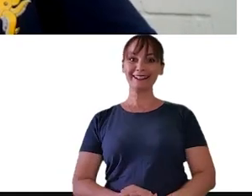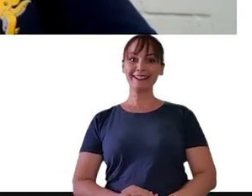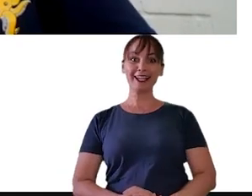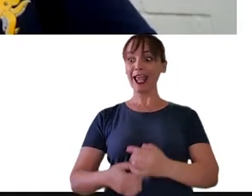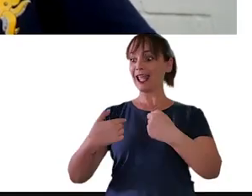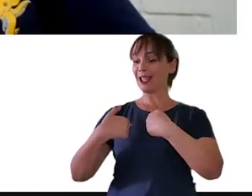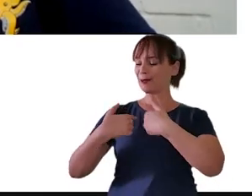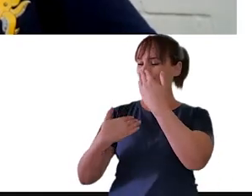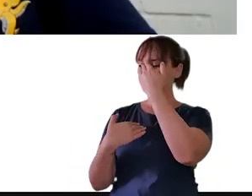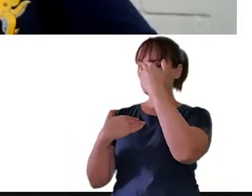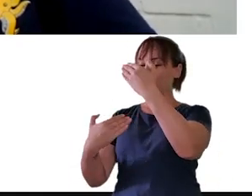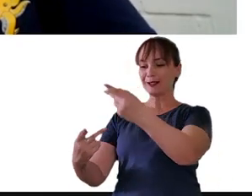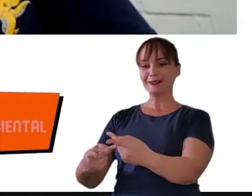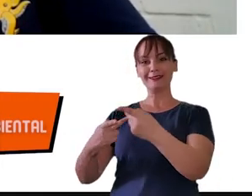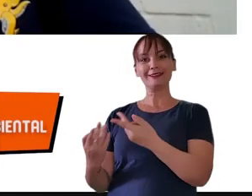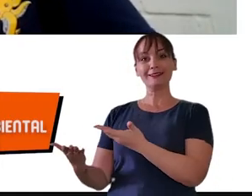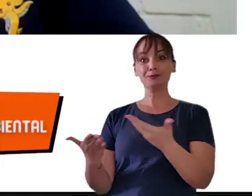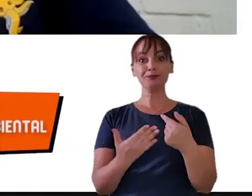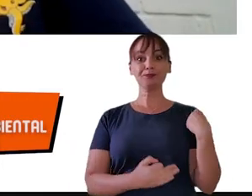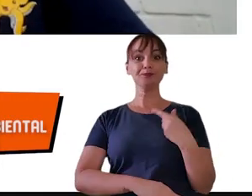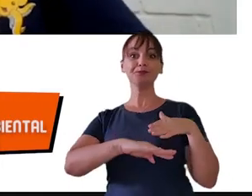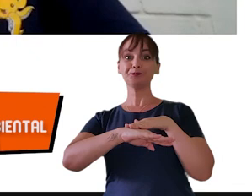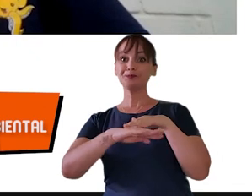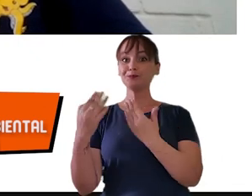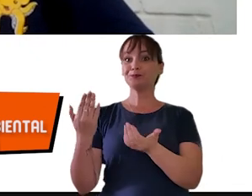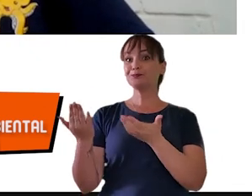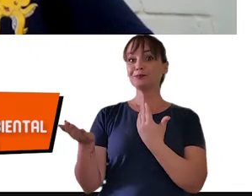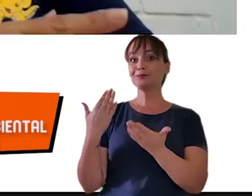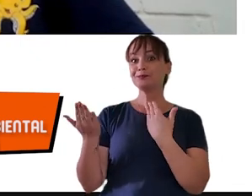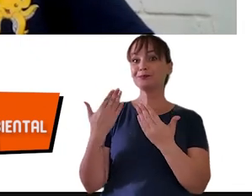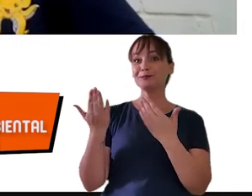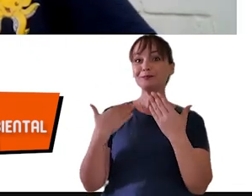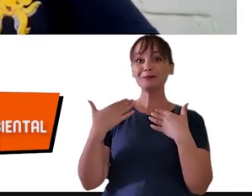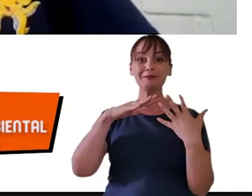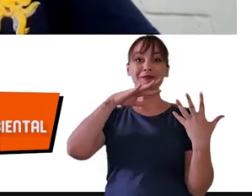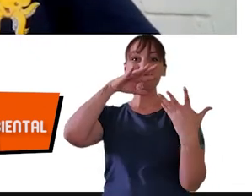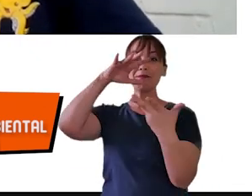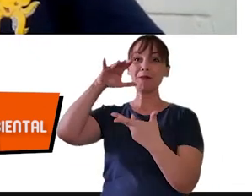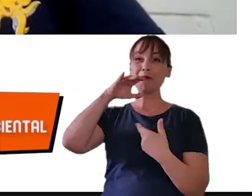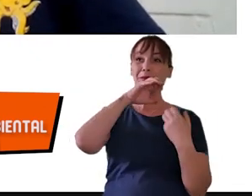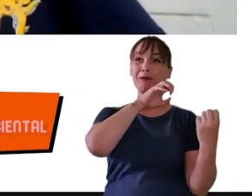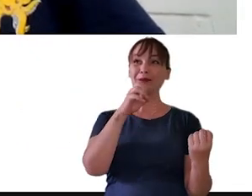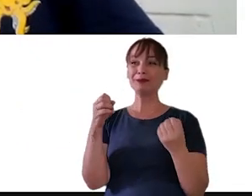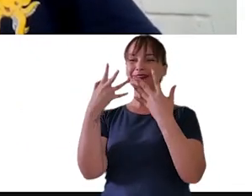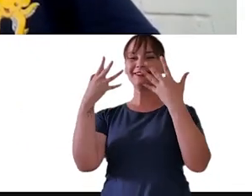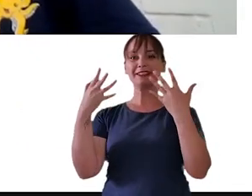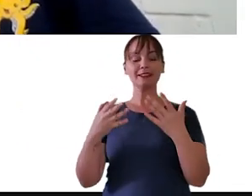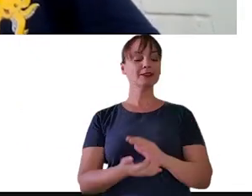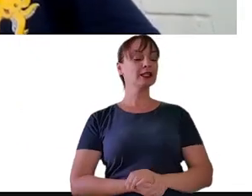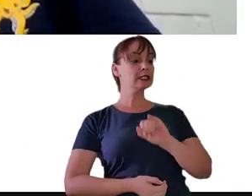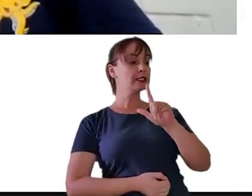Eu que agradeço o convite de vocês, né, para a gente conversar um pouco sobre esse mundo encantado. Silvia, conta um pouquinho da